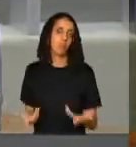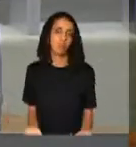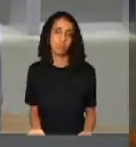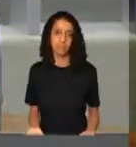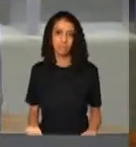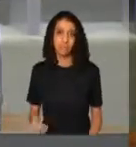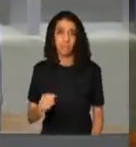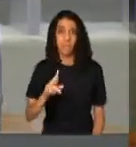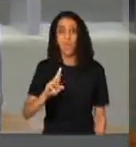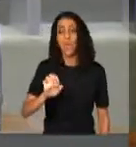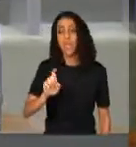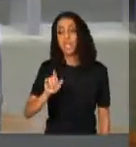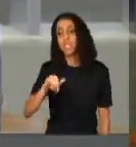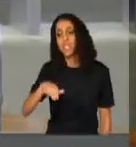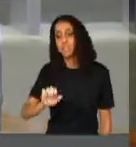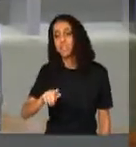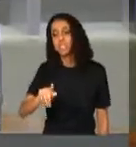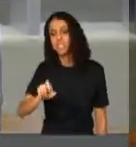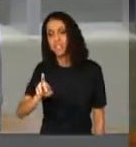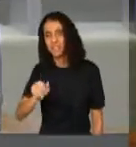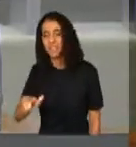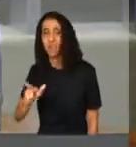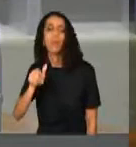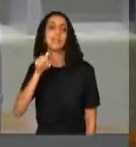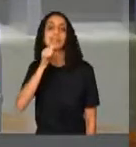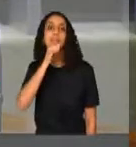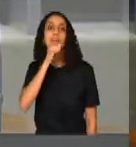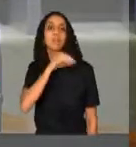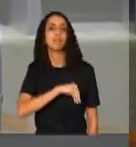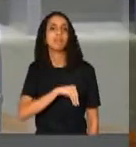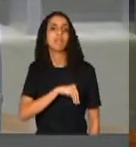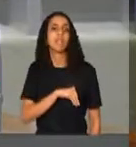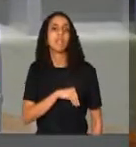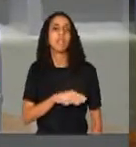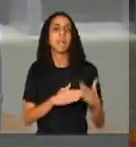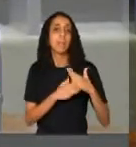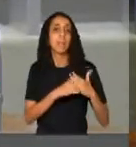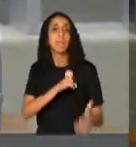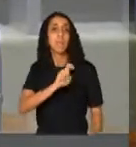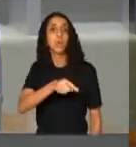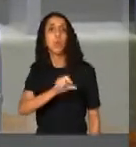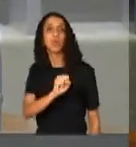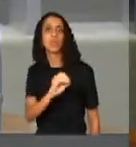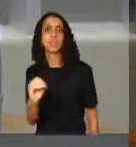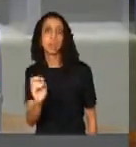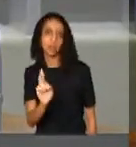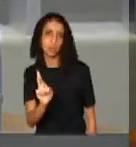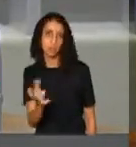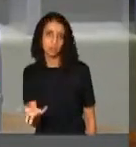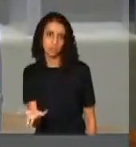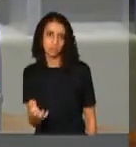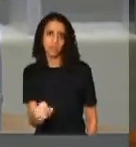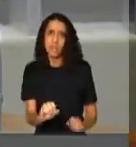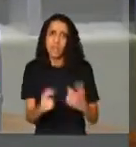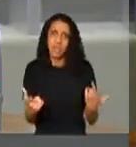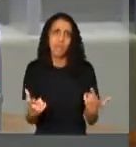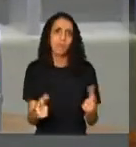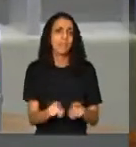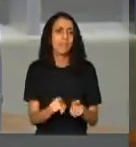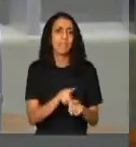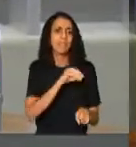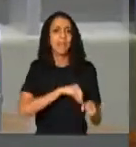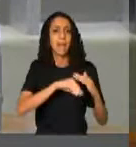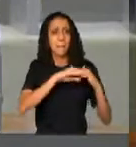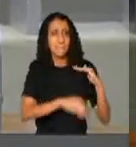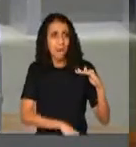O regime geral é quem recebe aquele teto de 5.800 e, obviamente, que essas medidas atingem aqueles que ganham